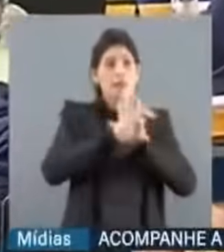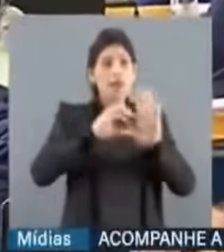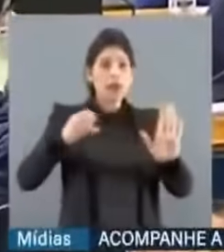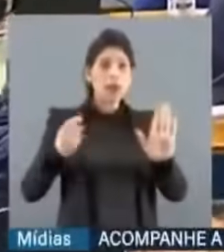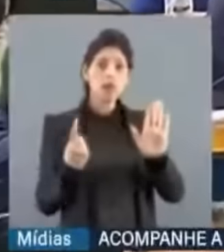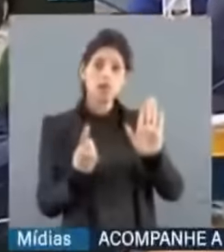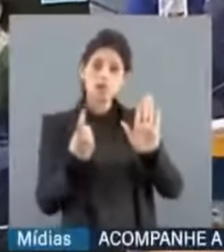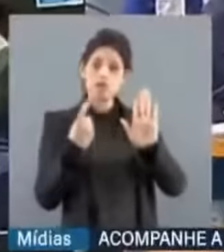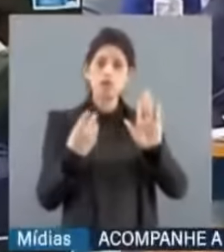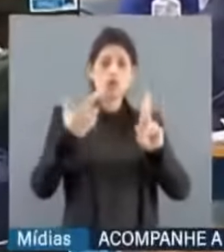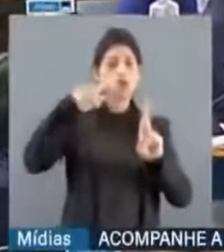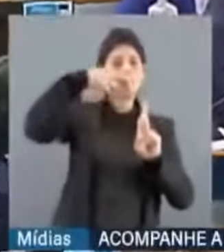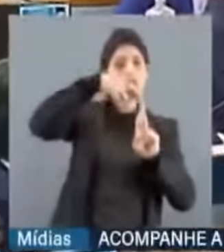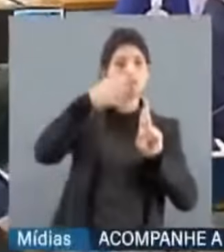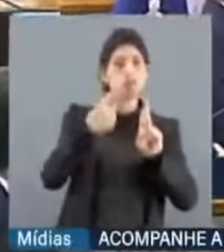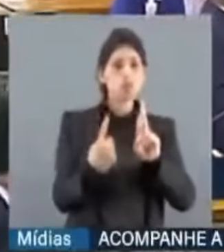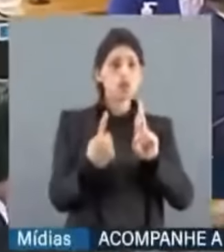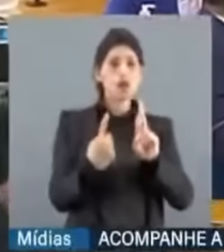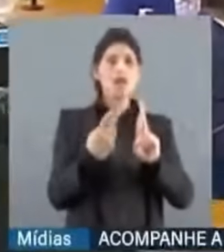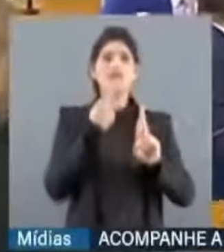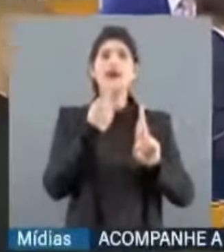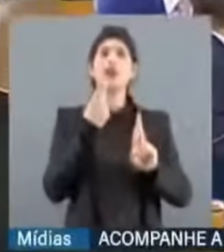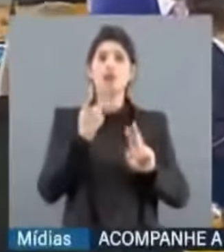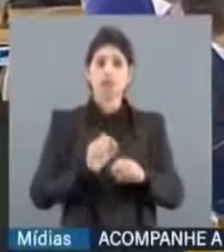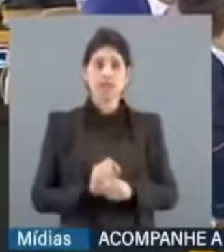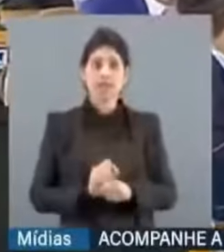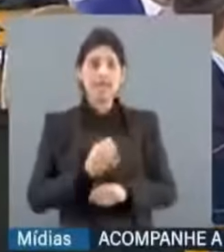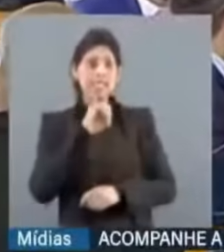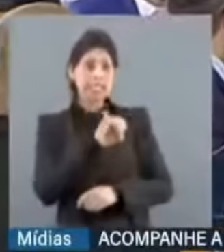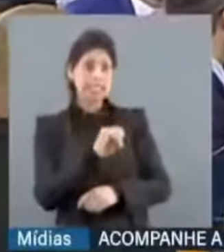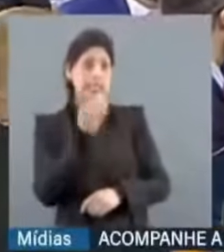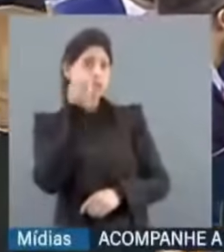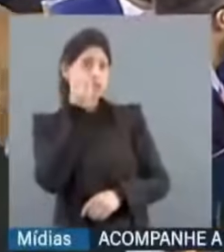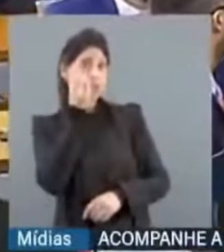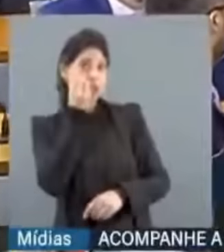né? esse aí, esse careca aí, Ah. exatamente.